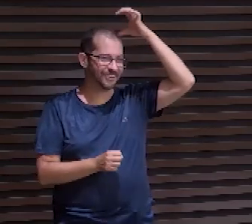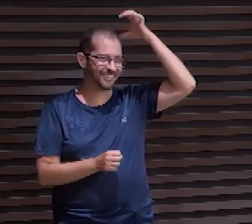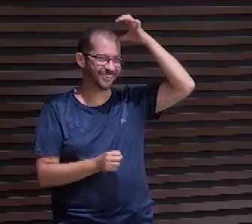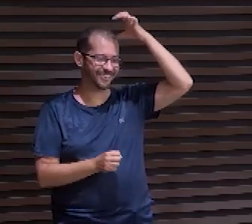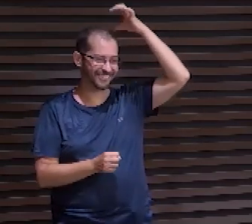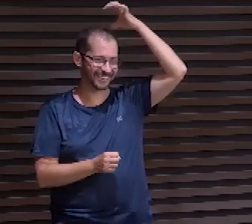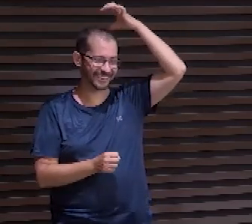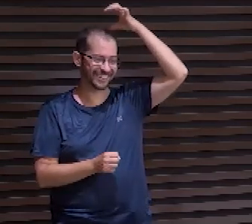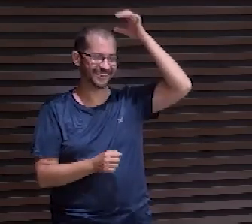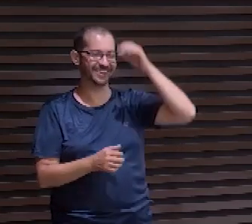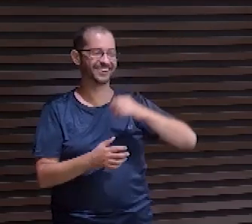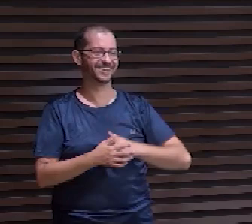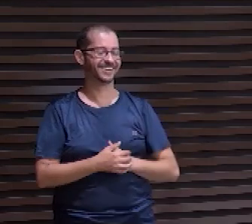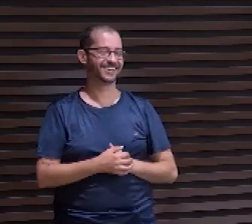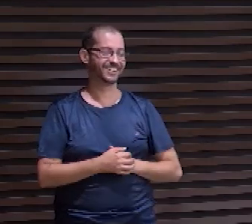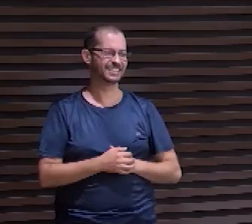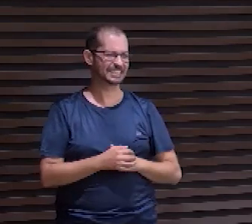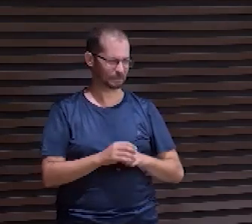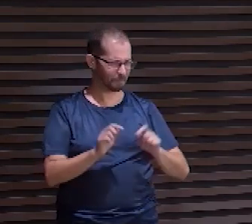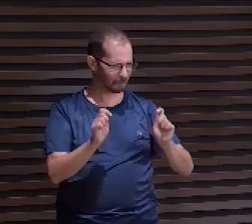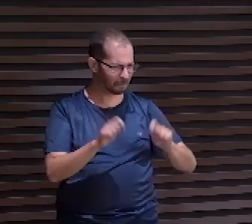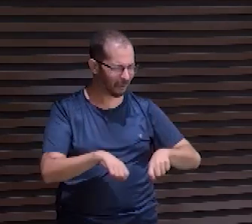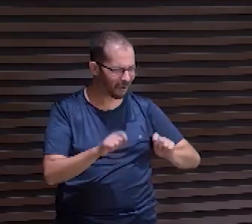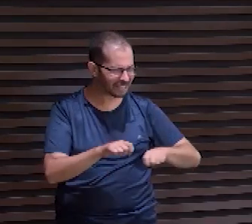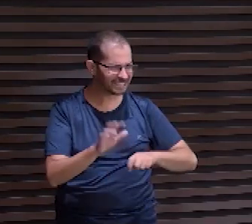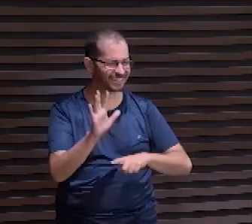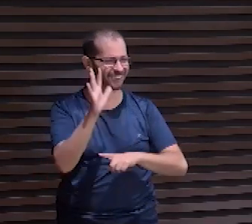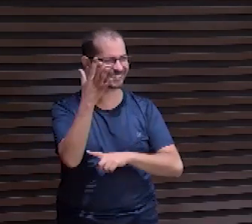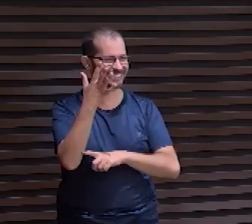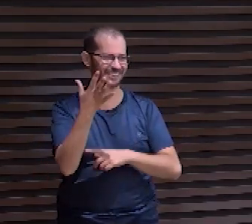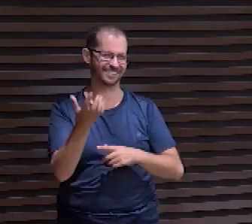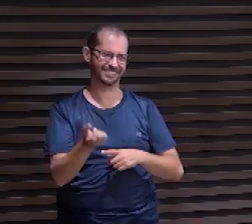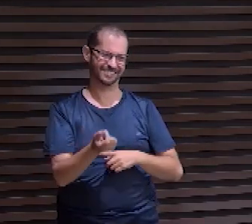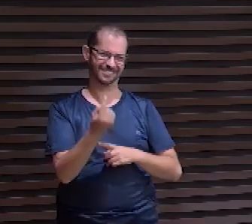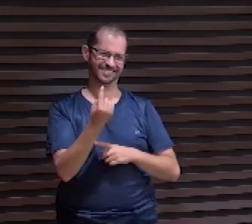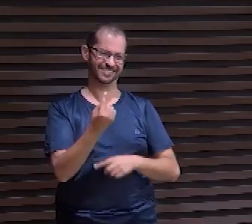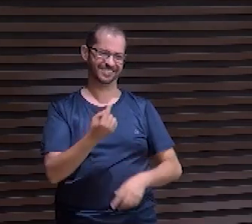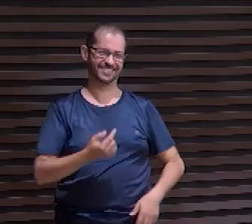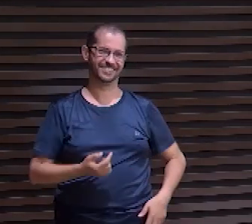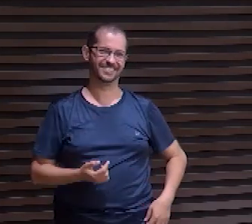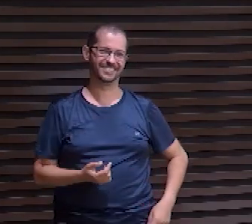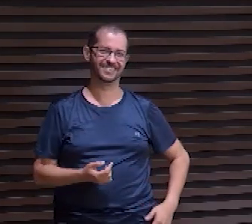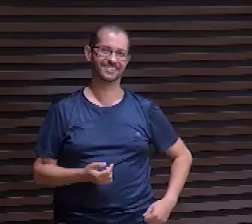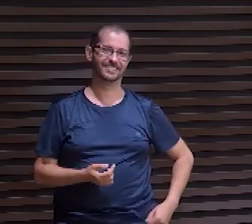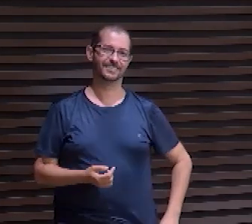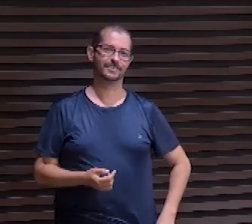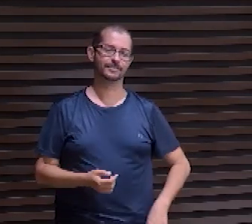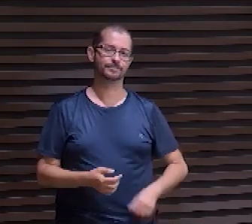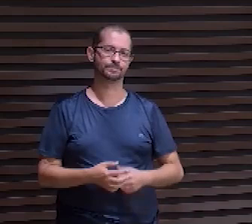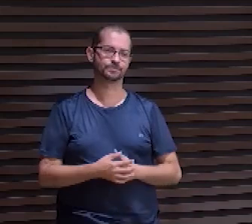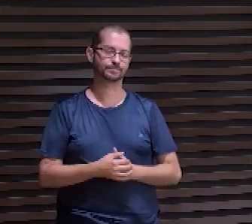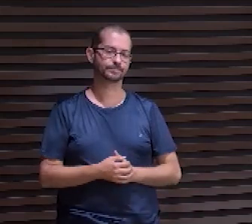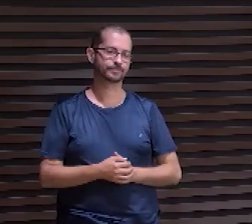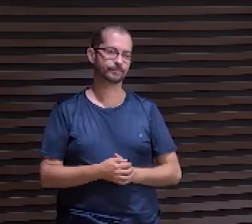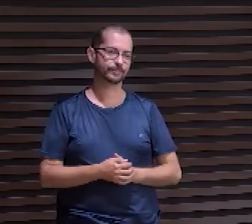que isso pudesse acontecer. Mas